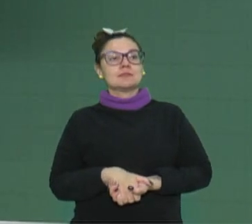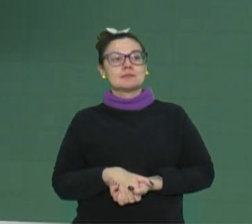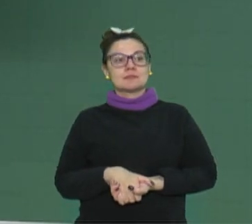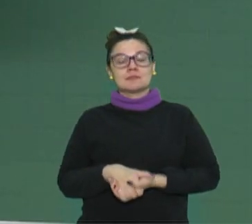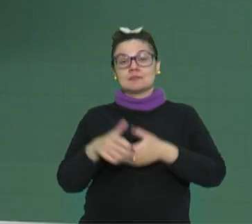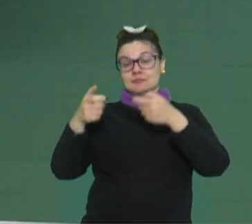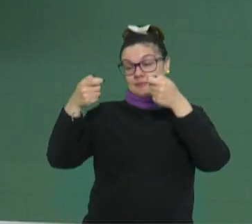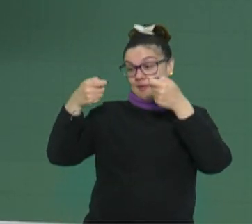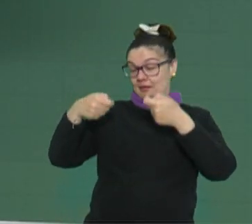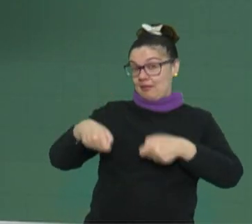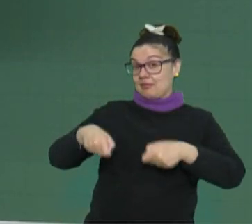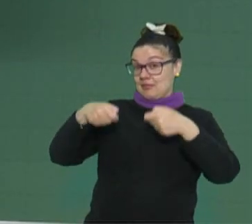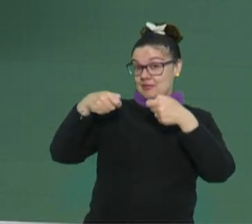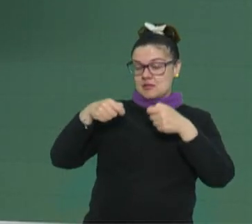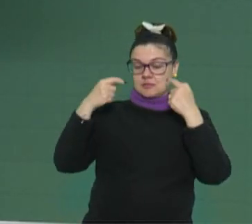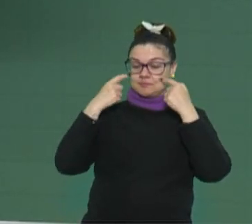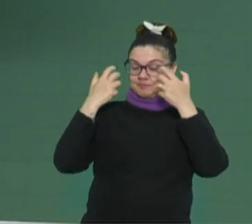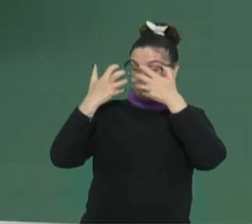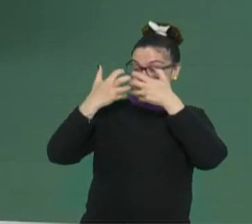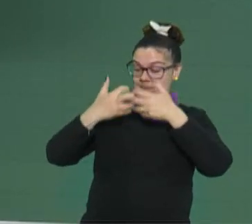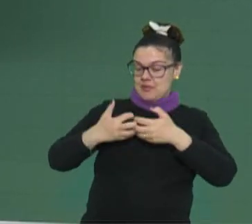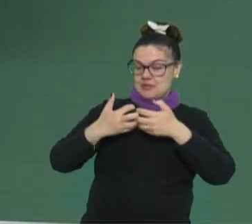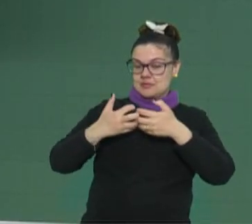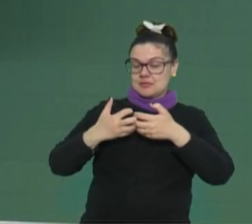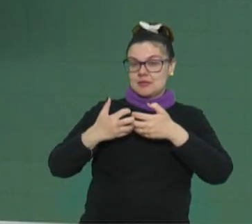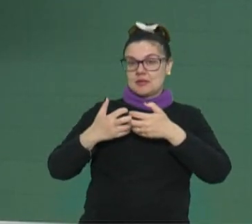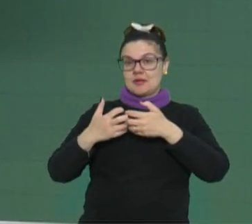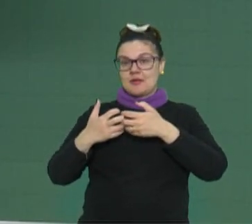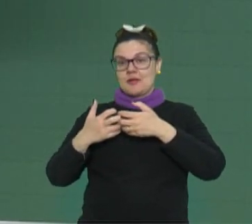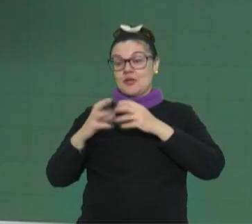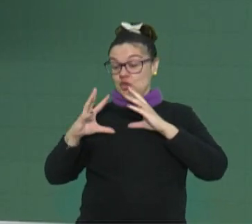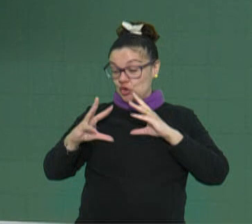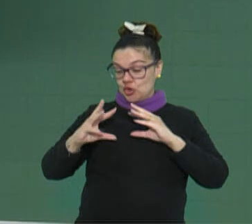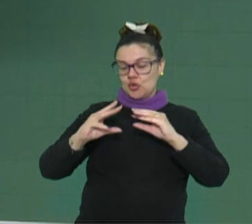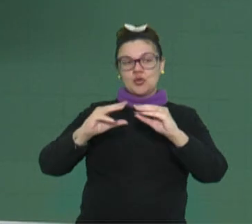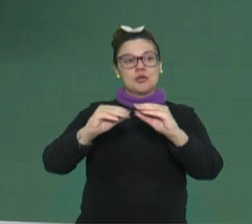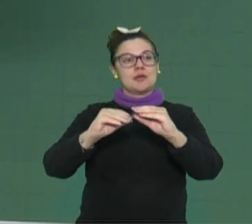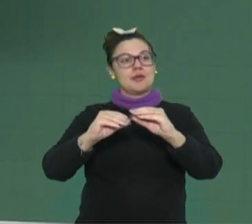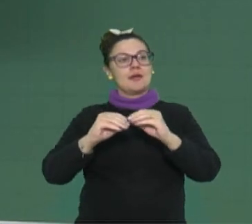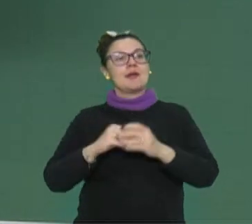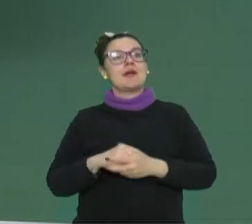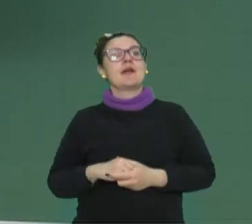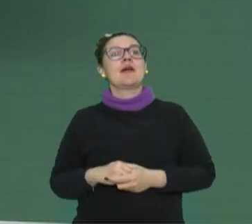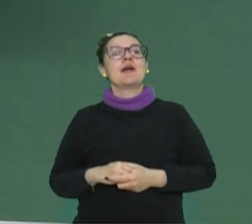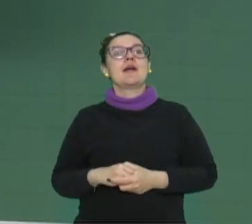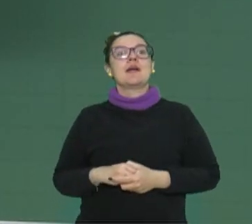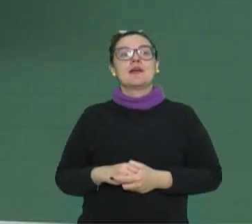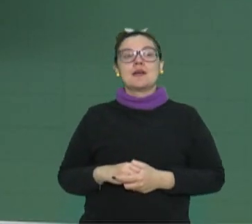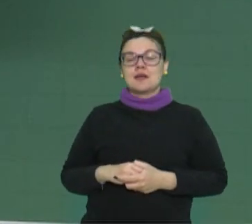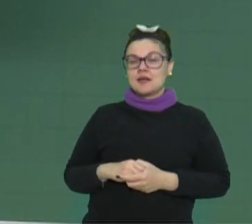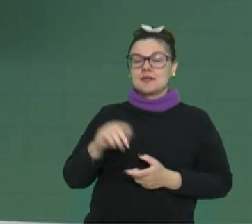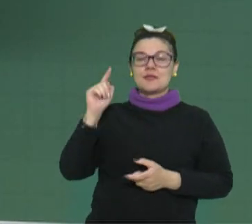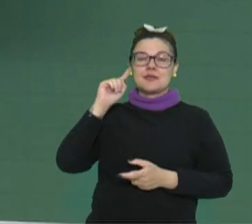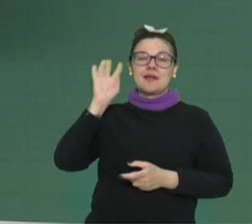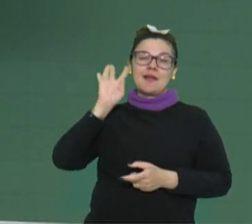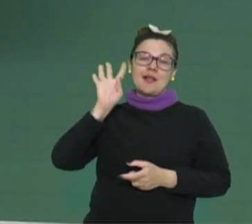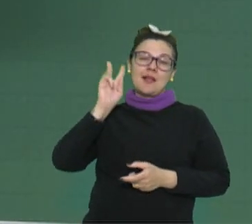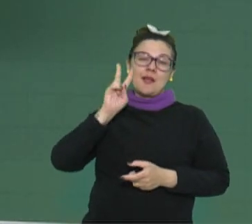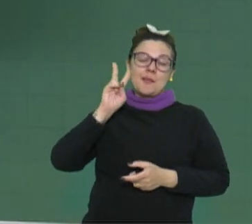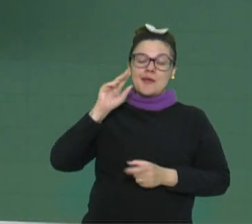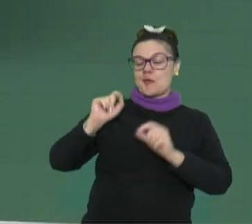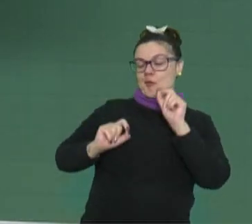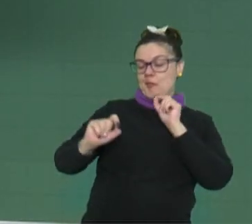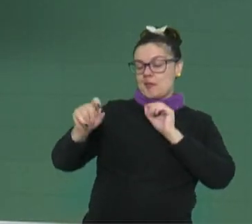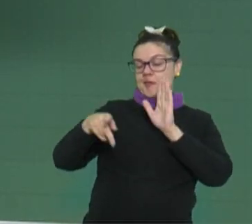é necessário pensar de uma forma mais geral. Então, aqui você tem que lembrar dos aspectos da moral